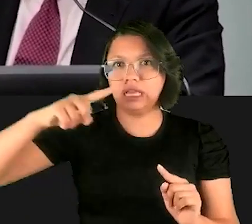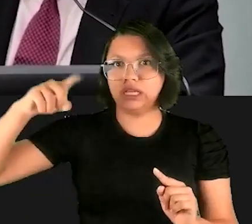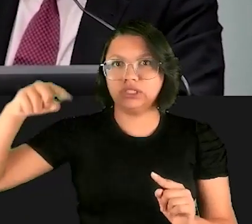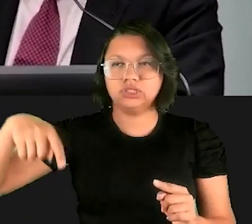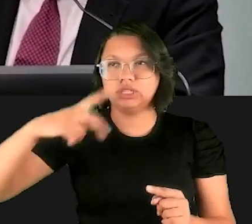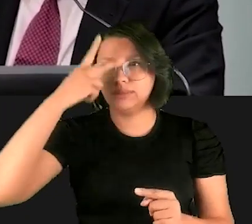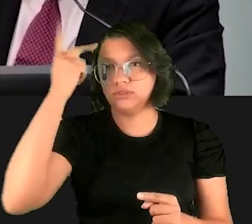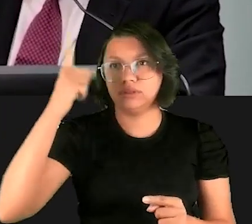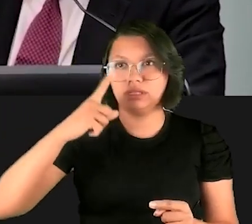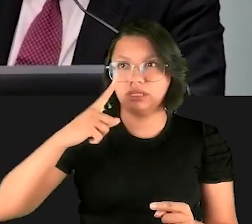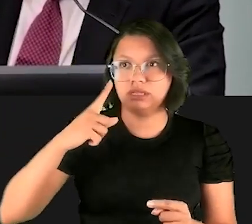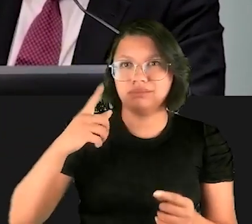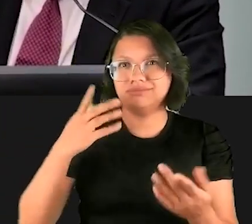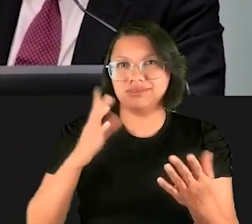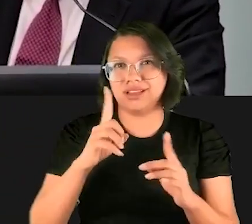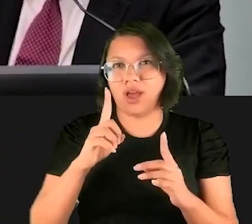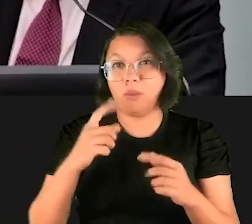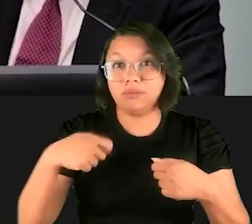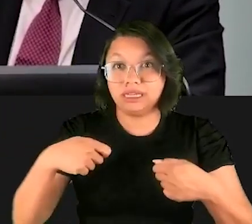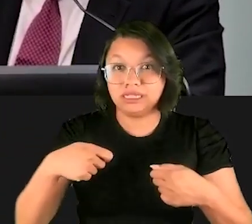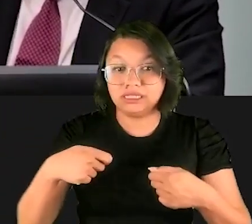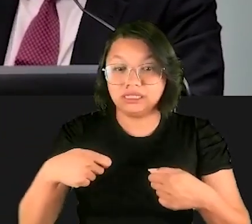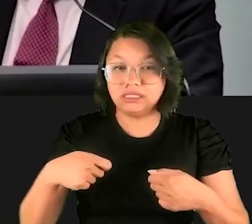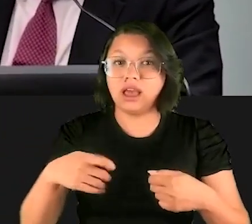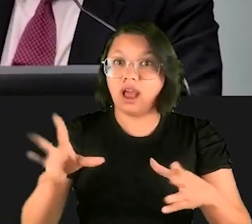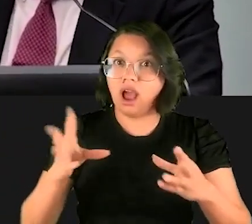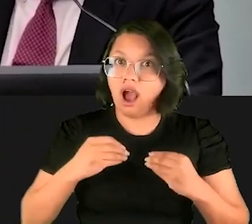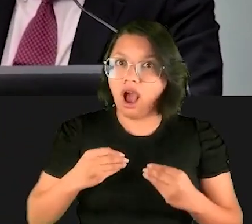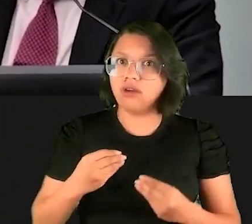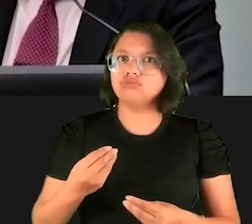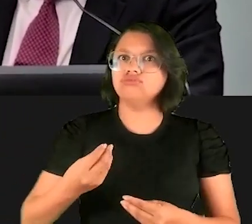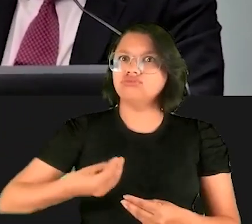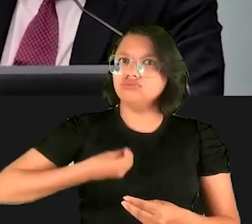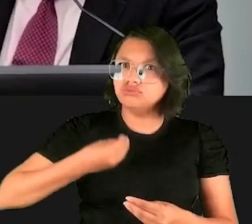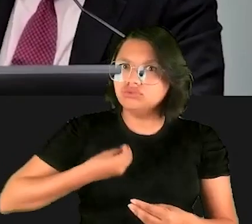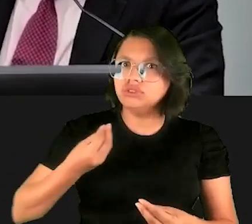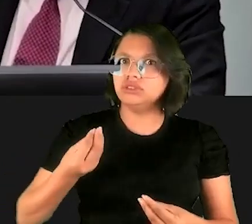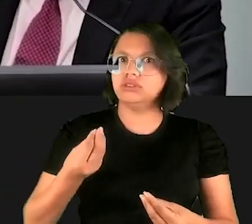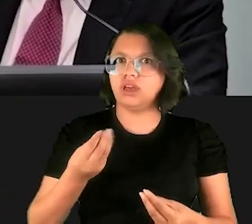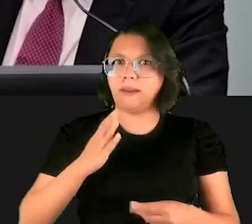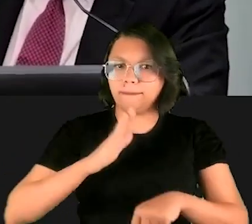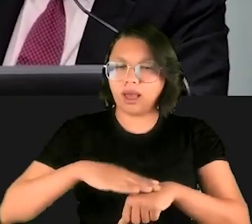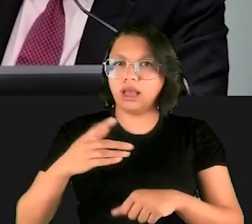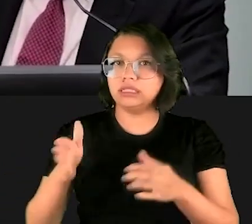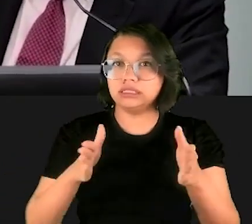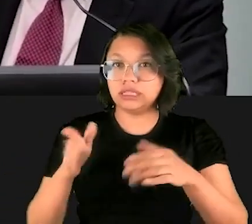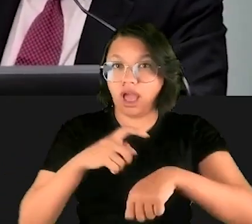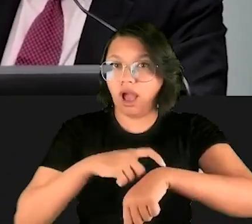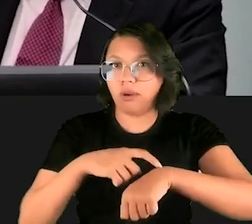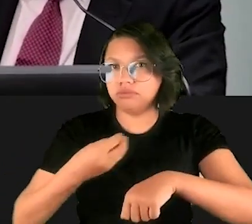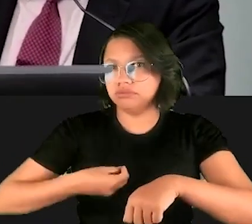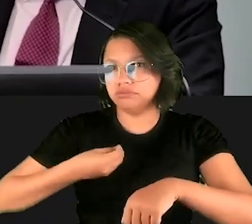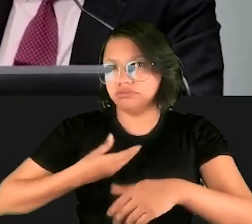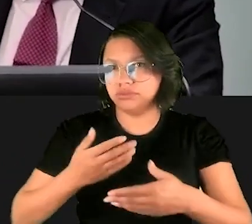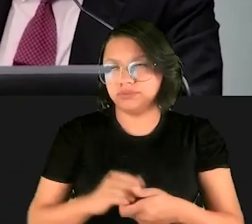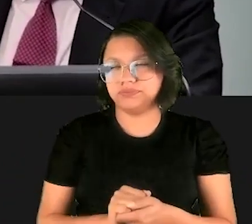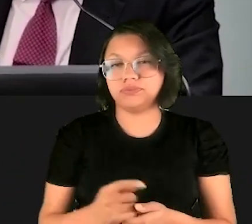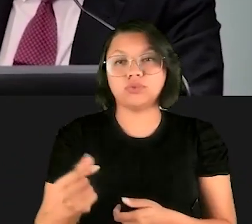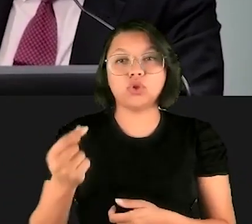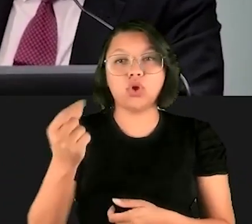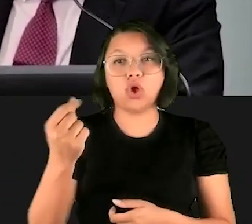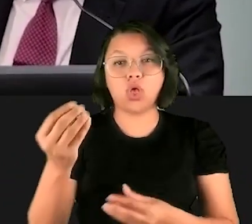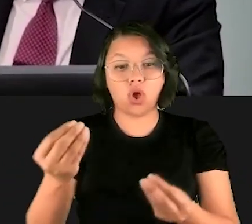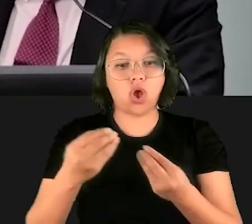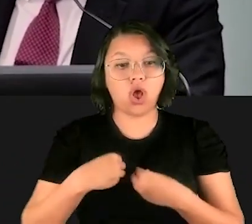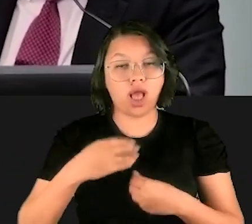ganho de sobrevida ou de qualidade de vida realmente para que seja incorporado. E o valor do que eu recebo é mais relevante do que o custo.